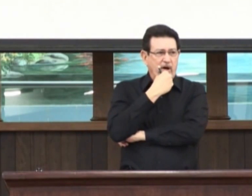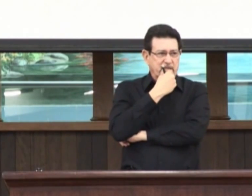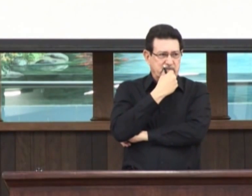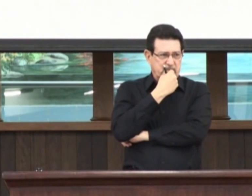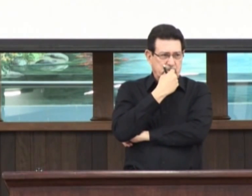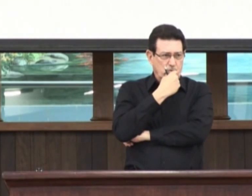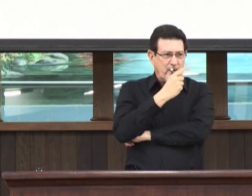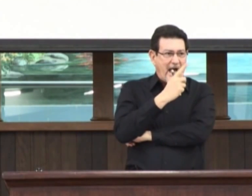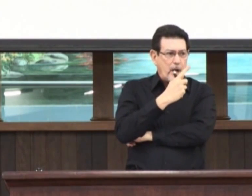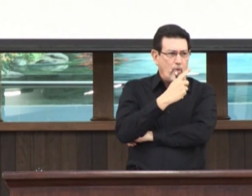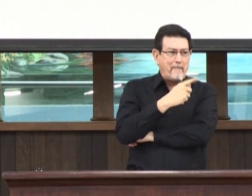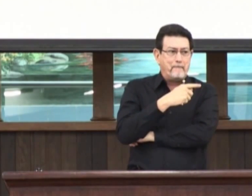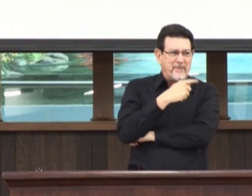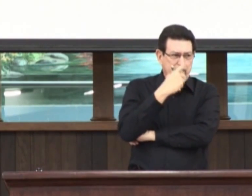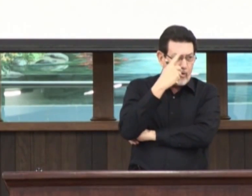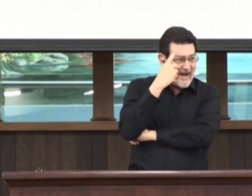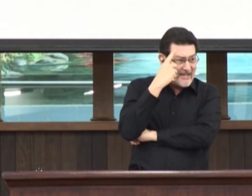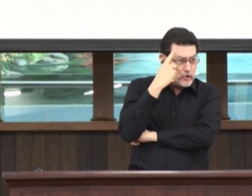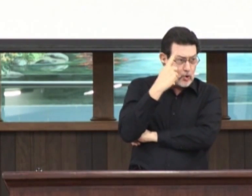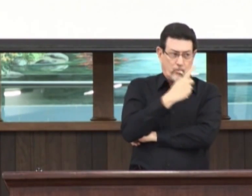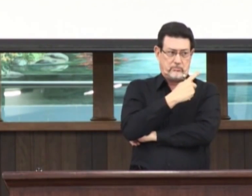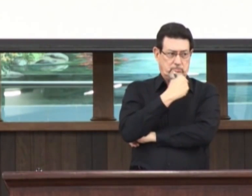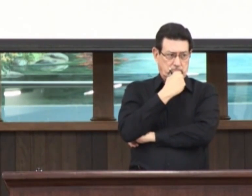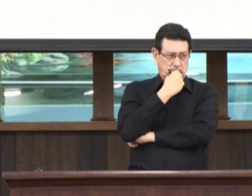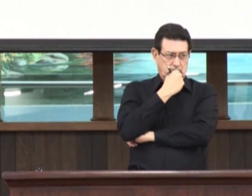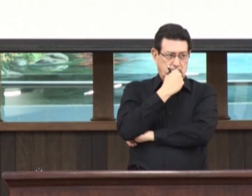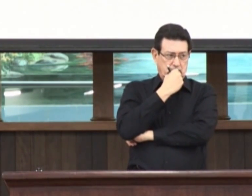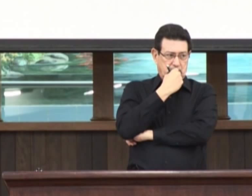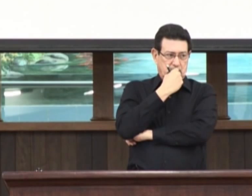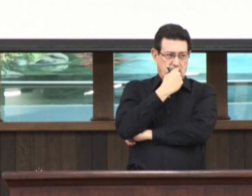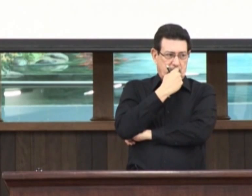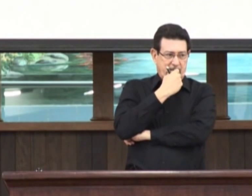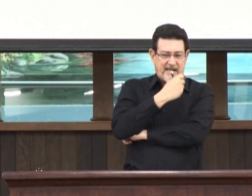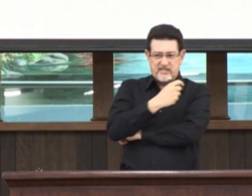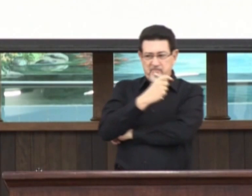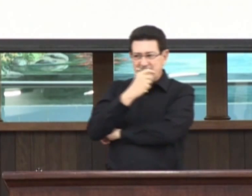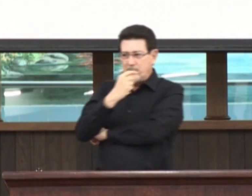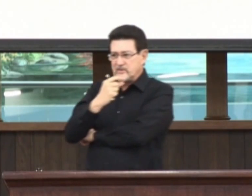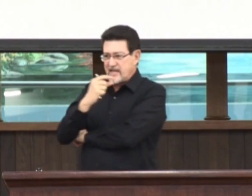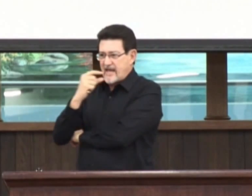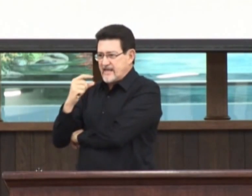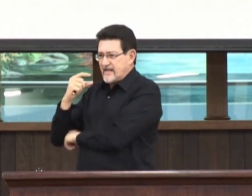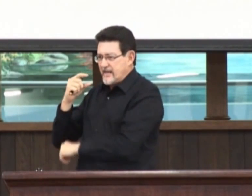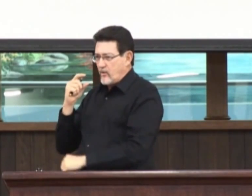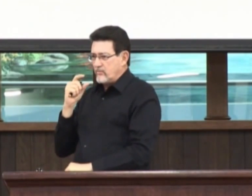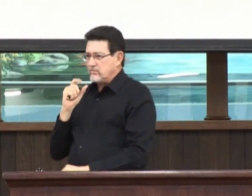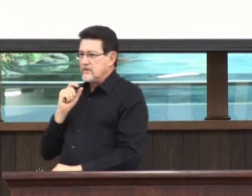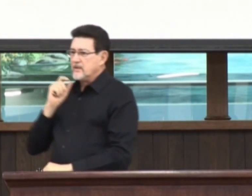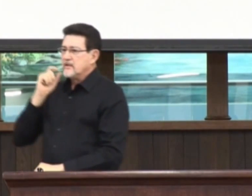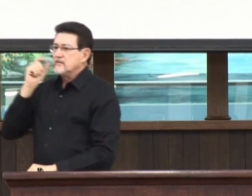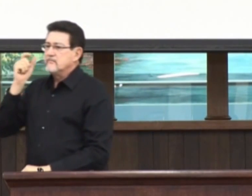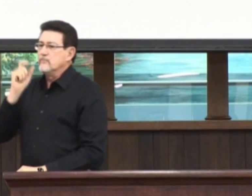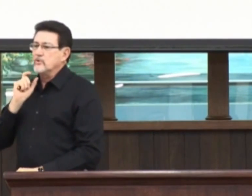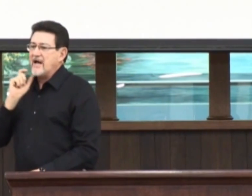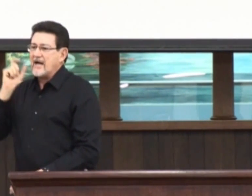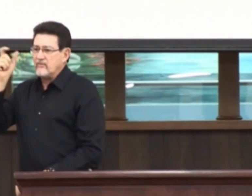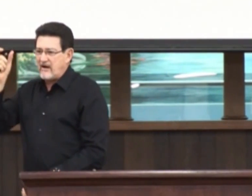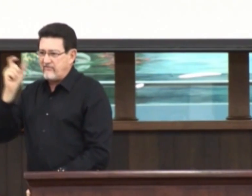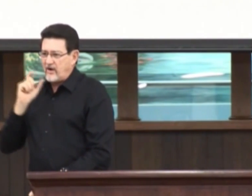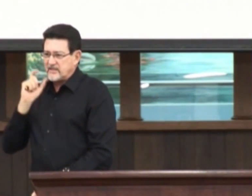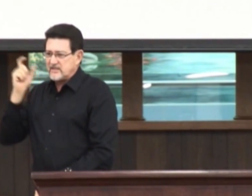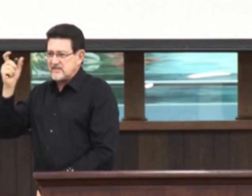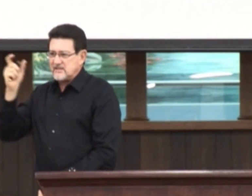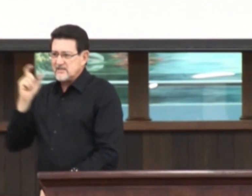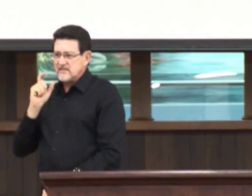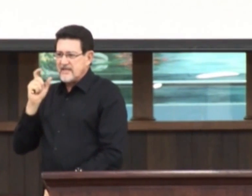a voz do galo a primo canto. Aqueles meninos que ainda não mudaram